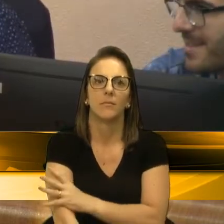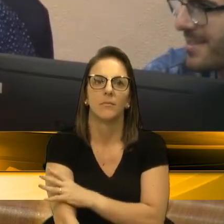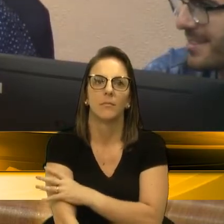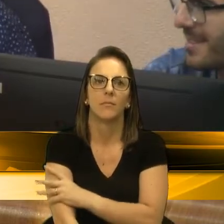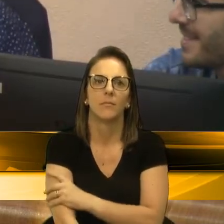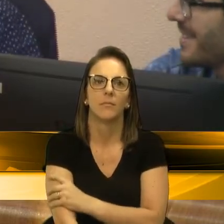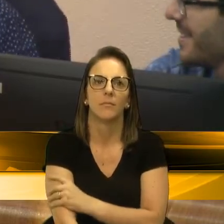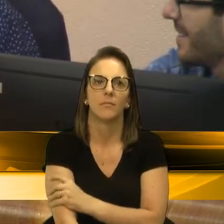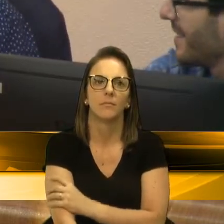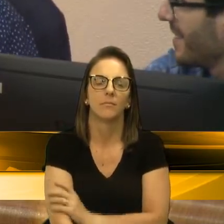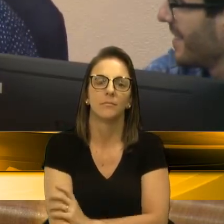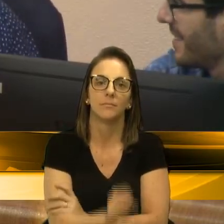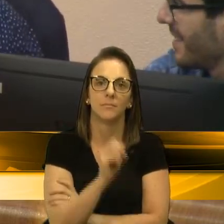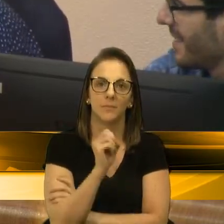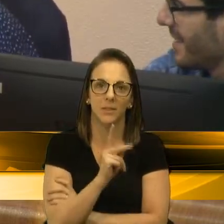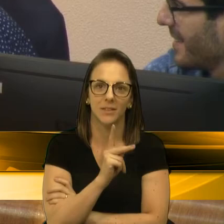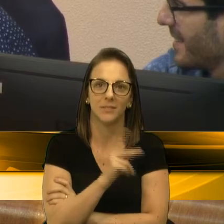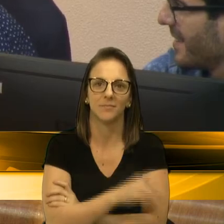Tá bom?